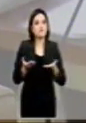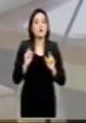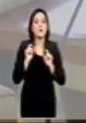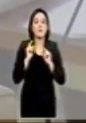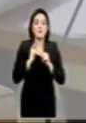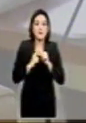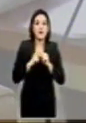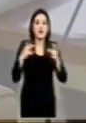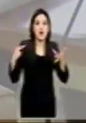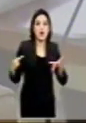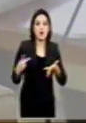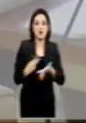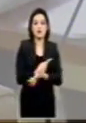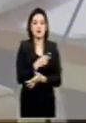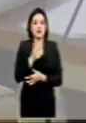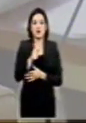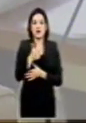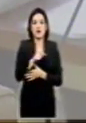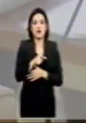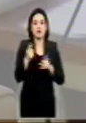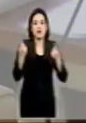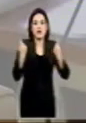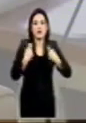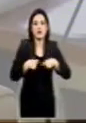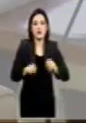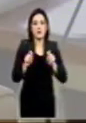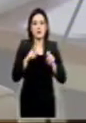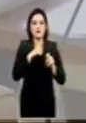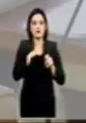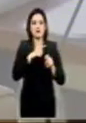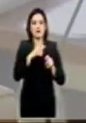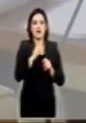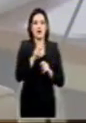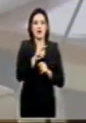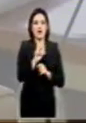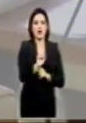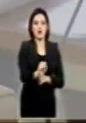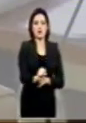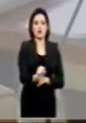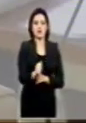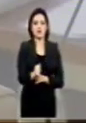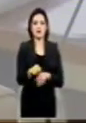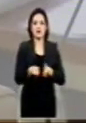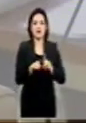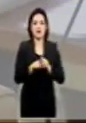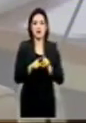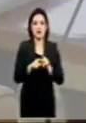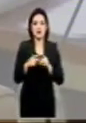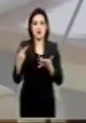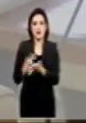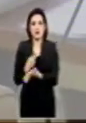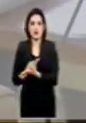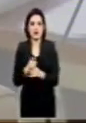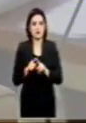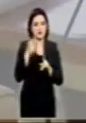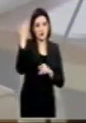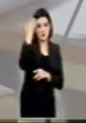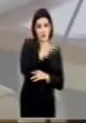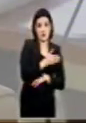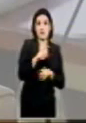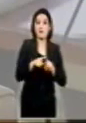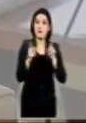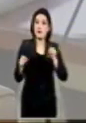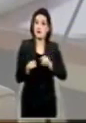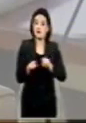tais hipóteses não há necessária relação de causalidade entre irregularidade e prova. Em tais casos, a